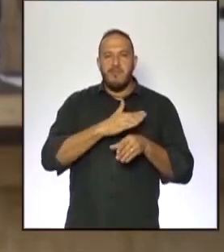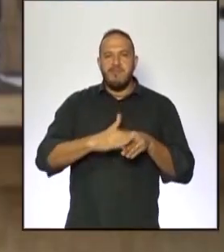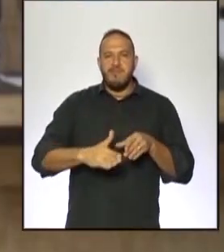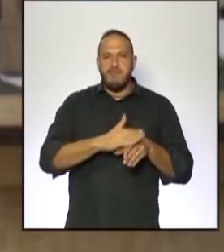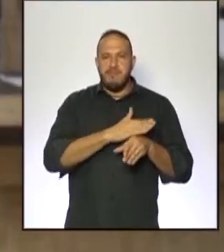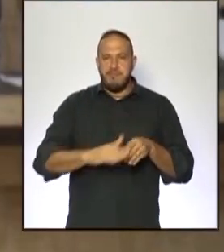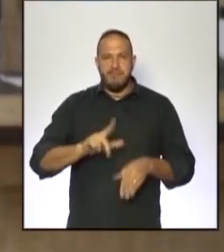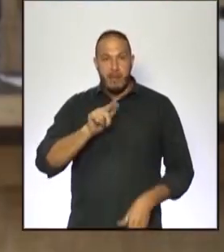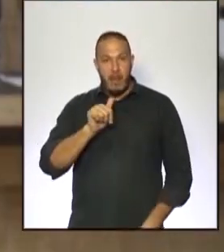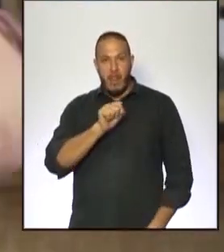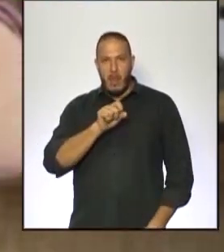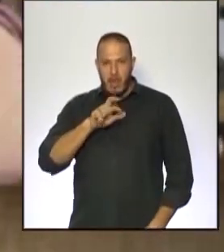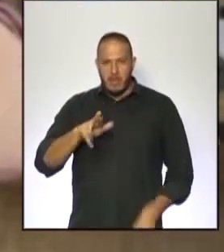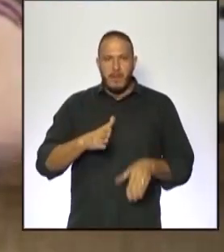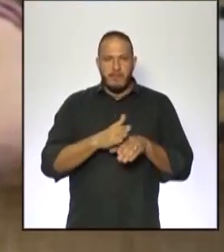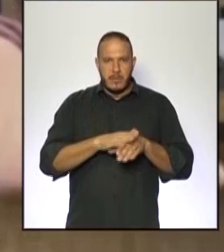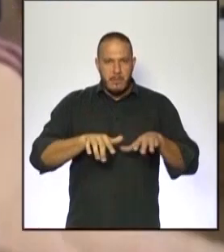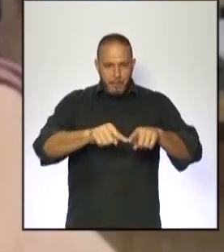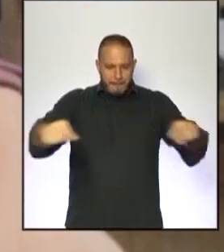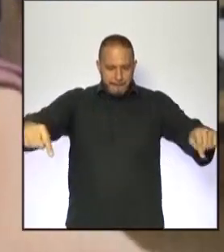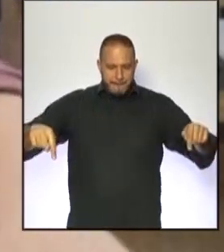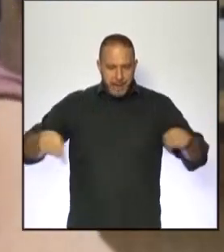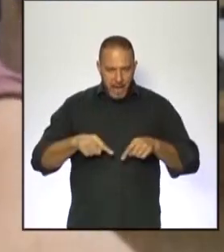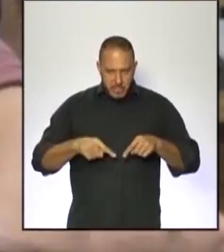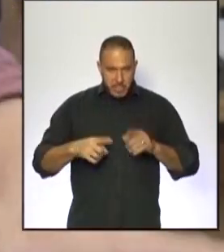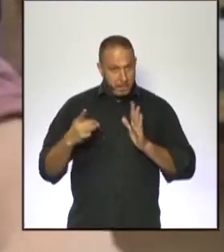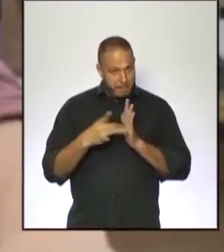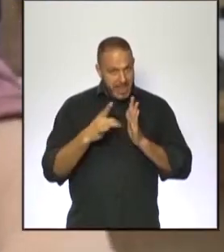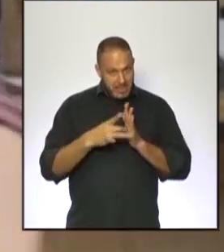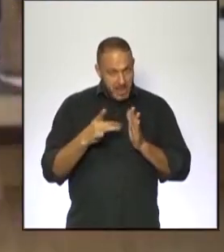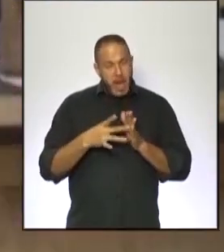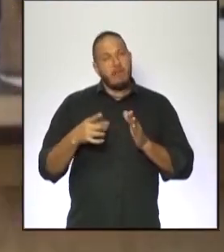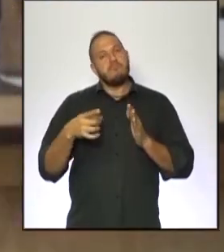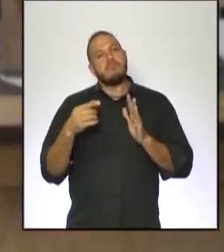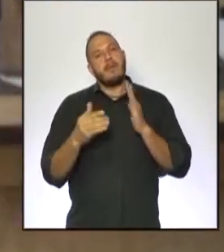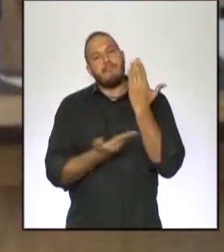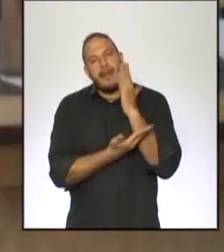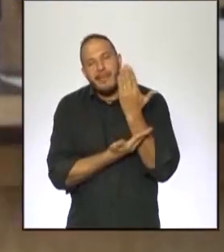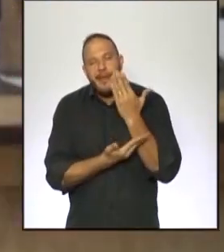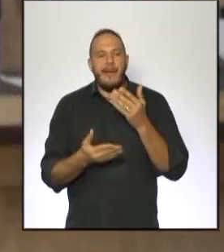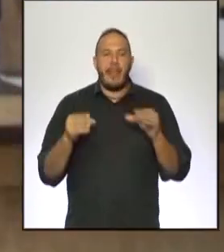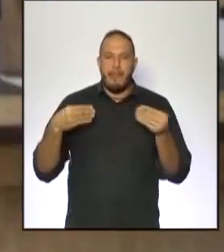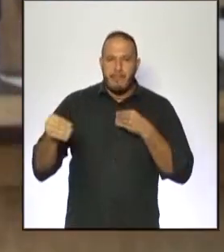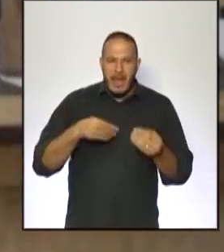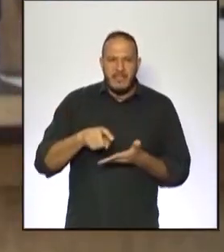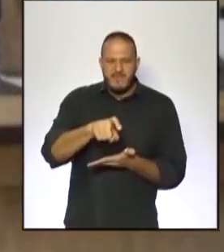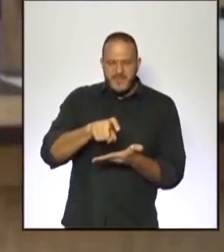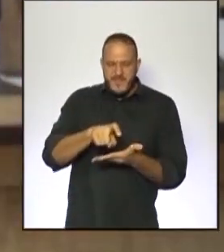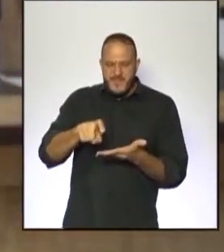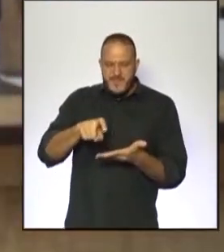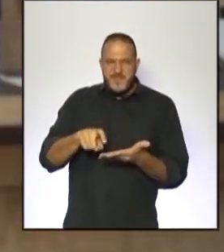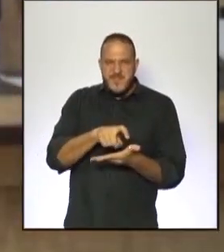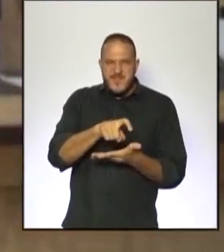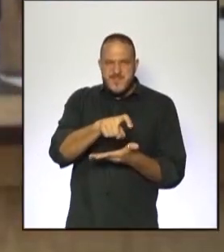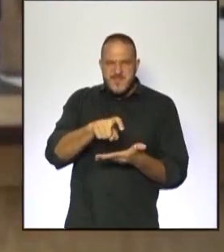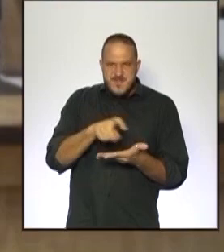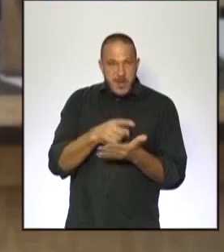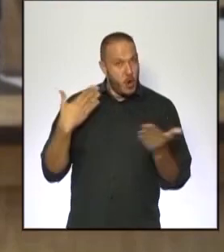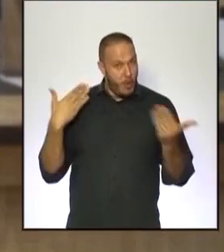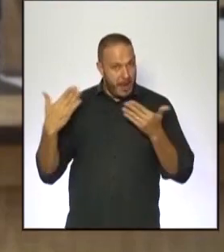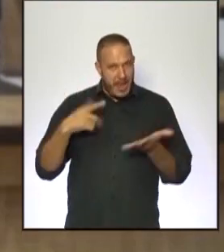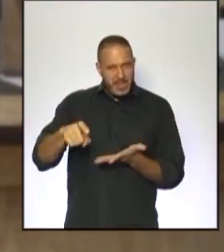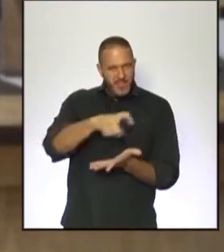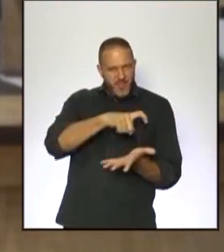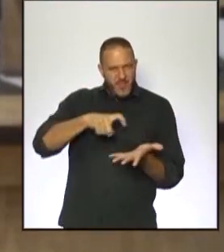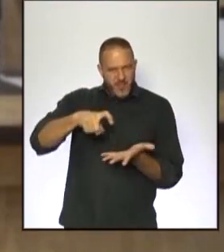É uma máquina que corta placas de metal, madeira ou plástico com muita precisão. Comparada com a impressora 3D,